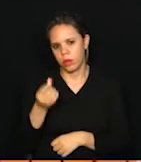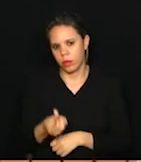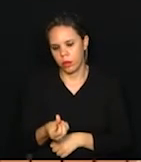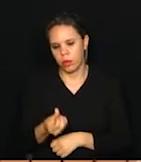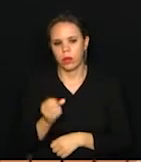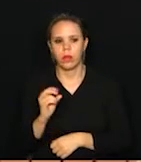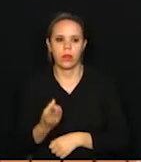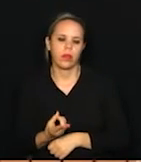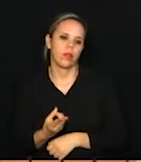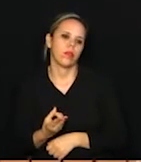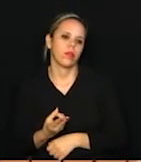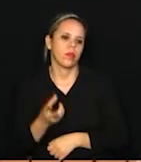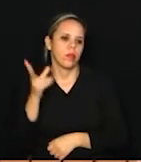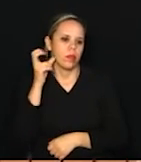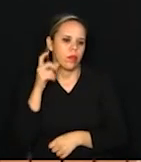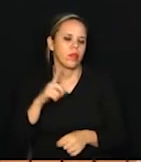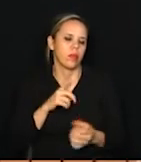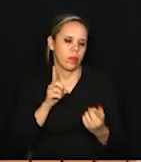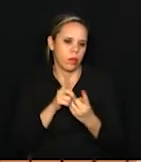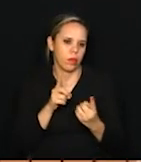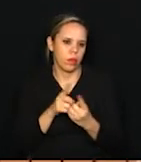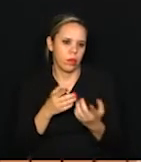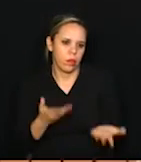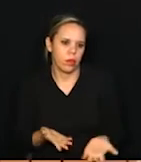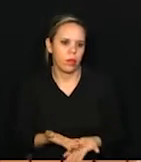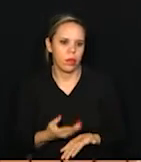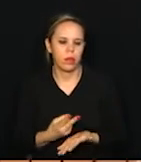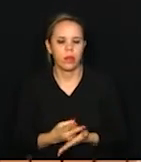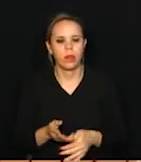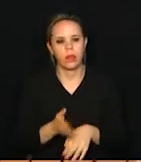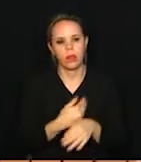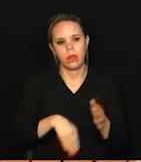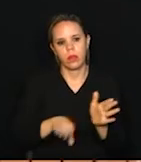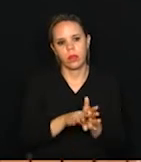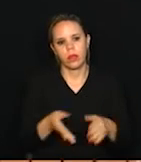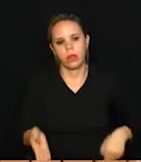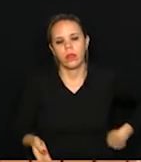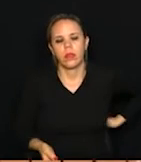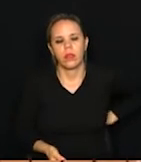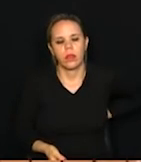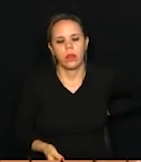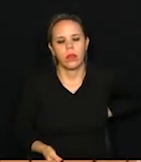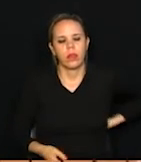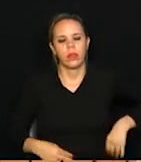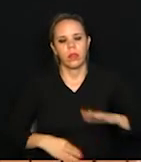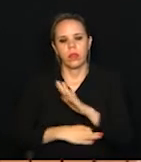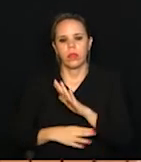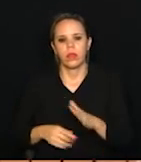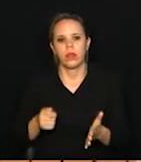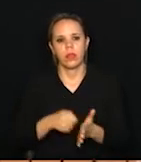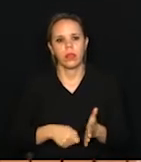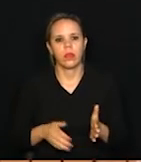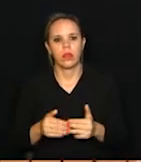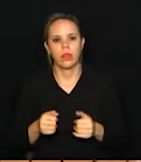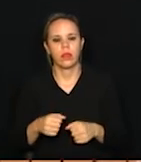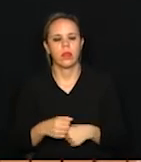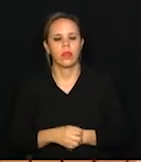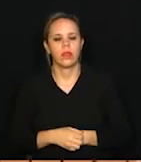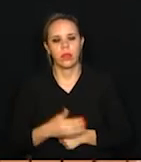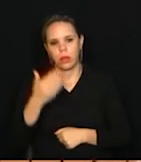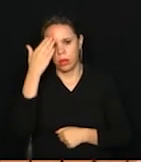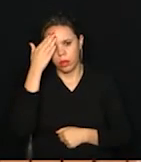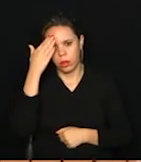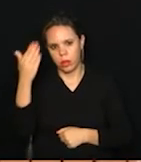até ouvidoria, tem sido atendido mesmo antes de chegar aqui à Câmara Municipal, para que a gente possa fazer uma indicação. Então,